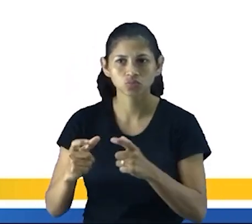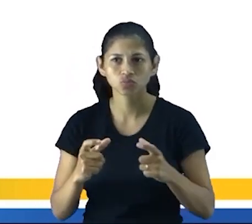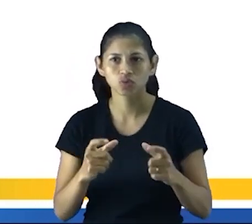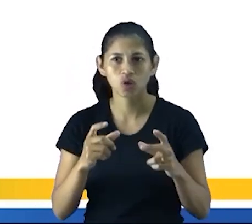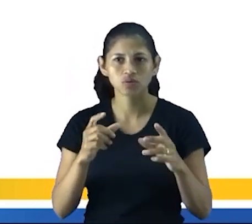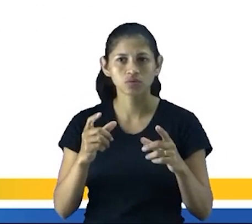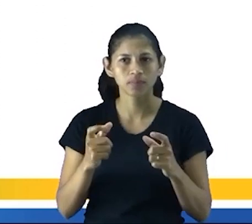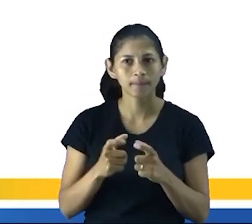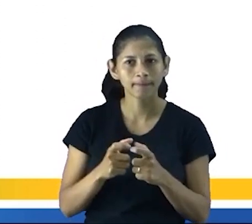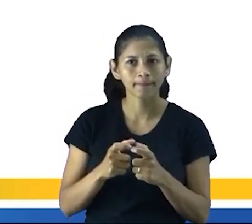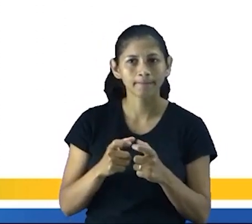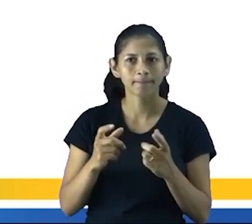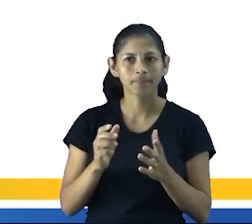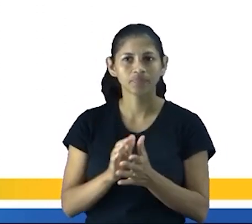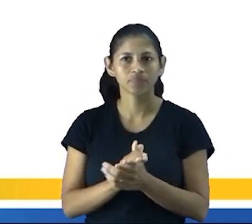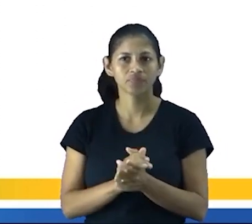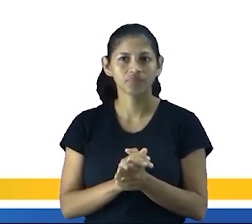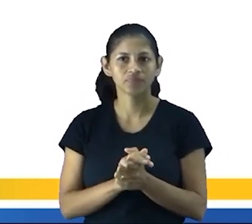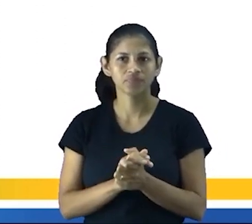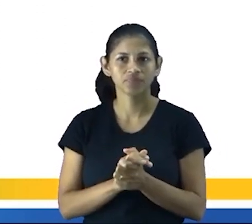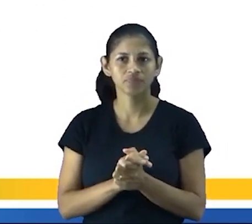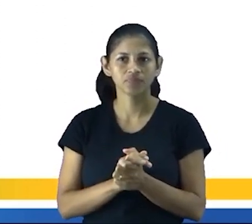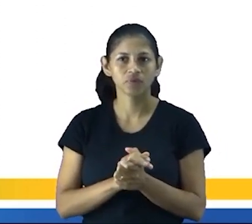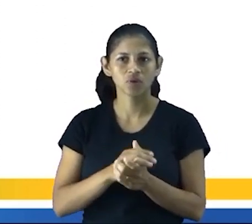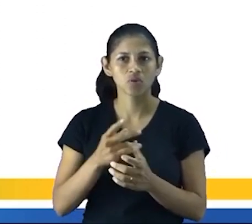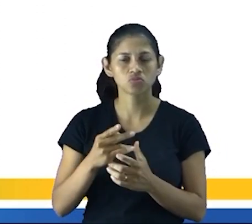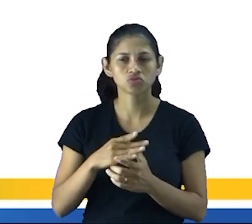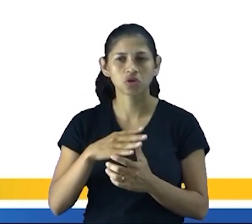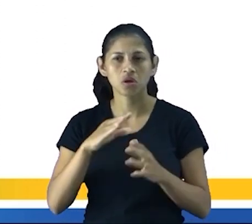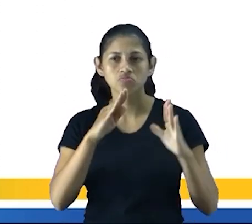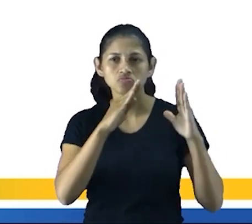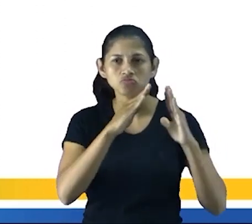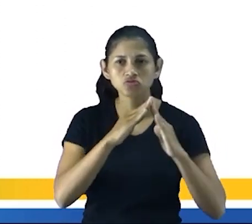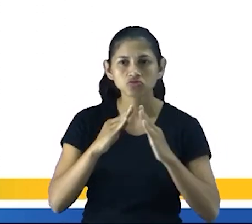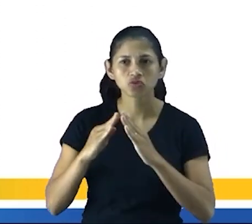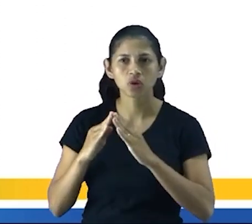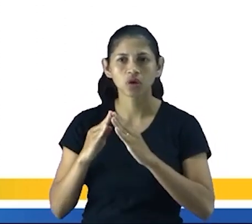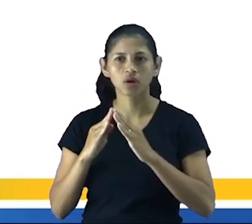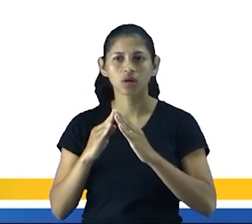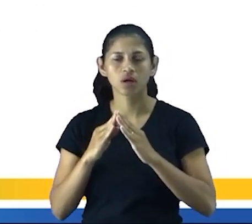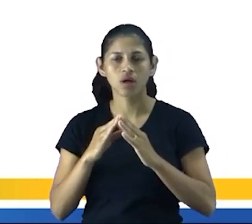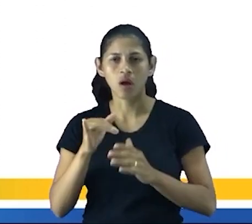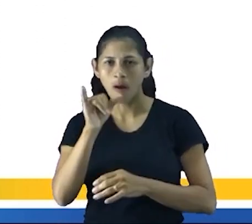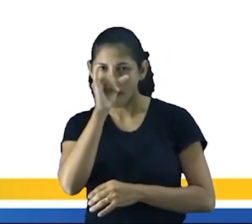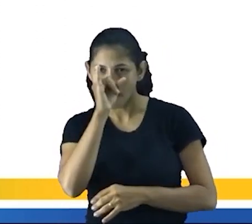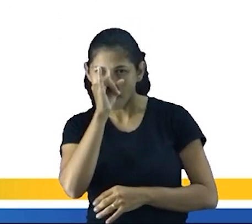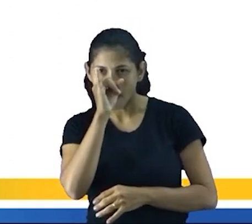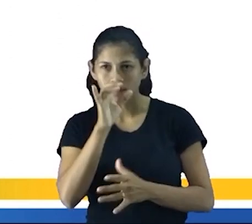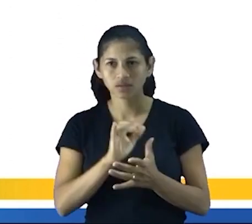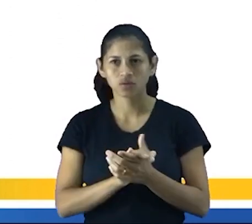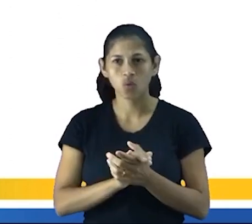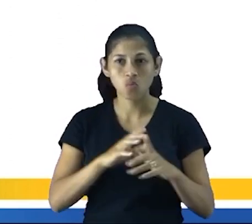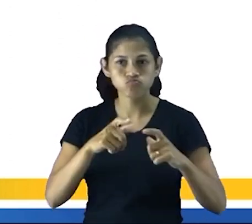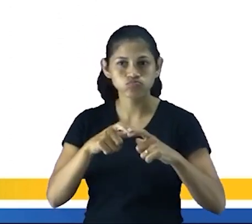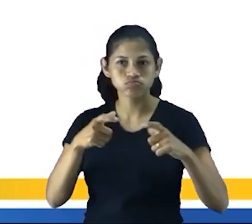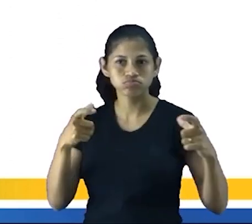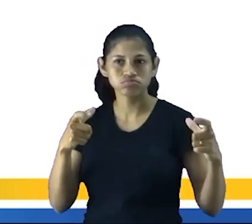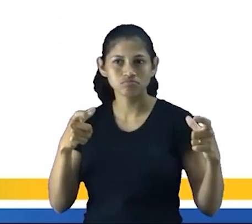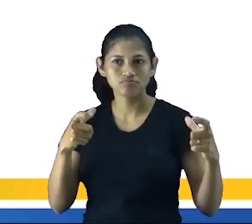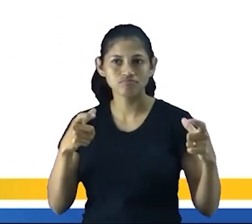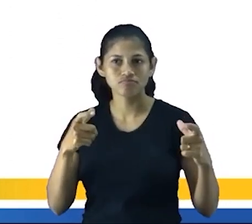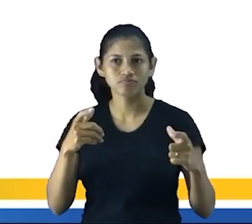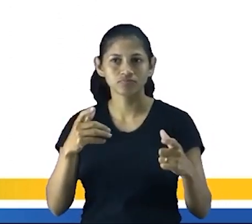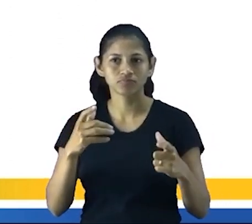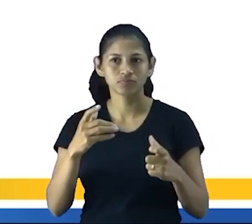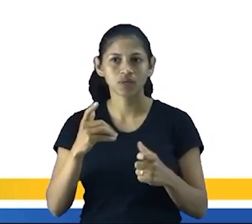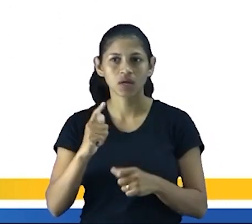do que um punhado de casebres, currais e porcos. O maior ostentava um septo